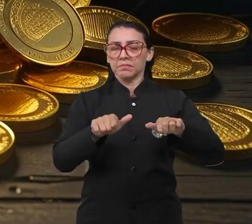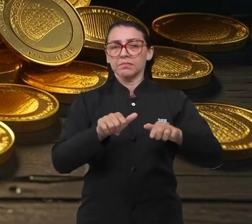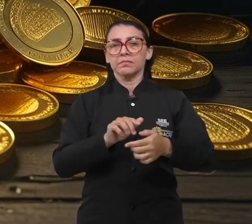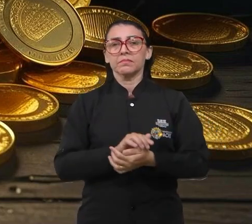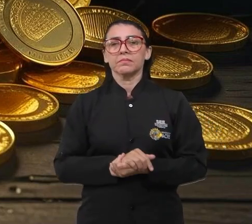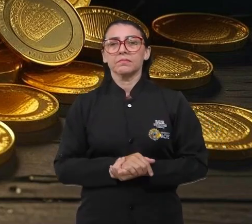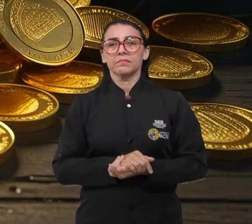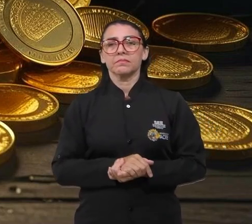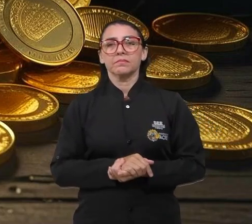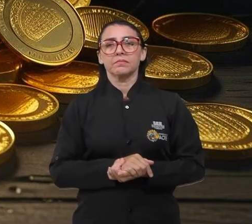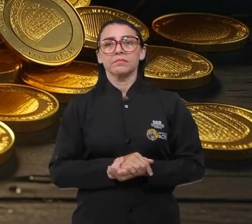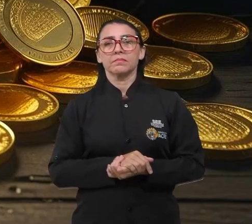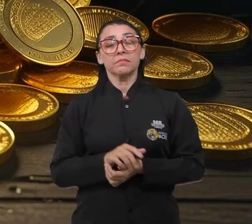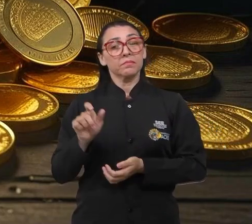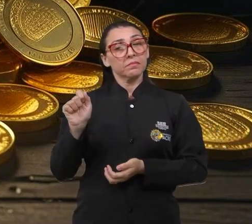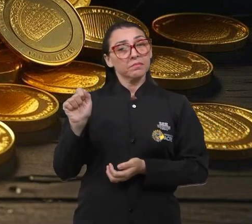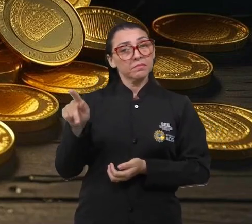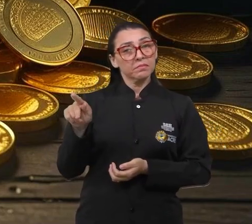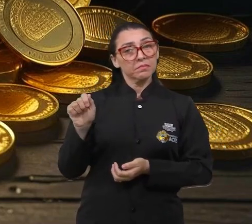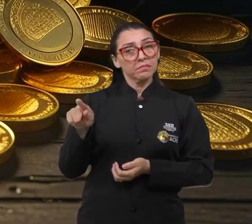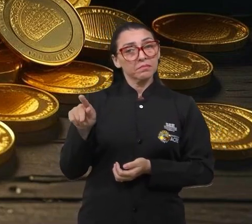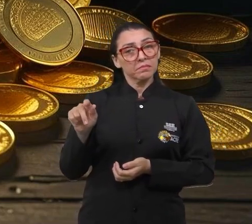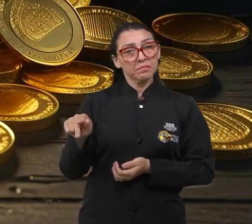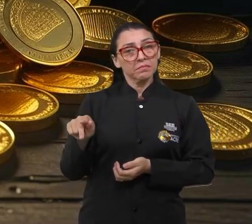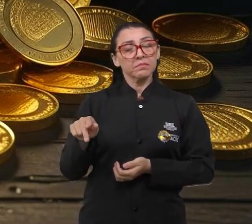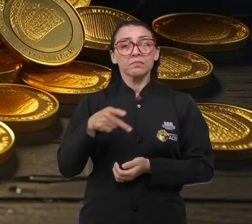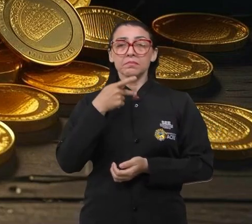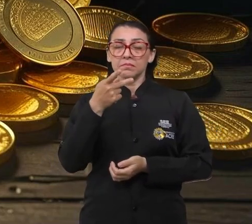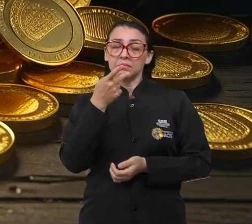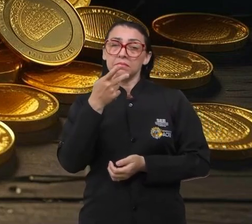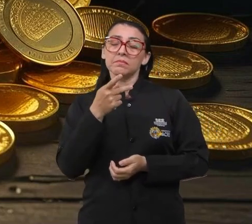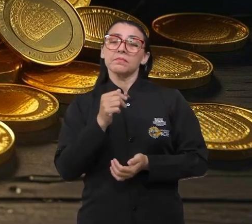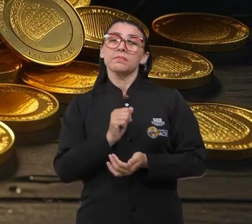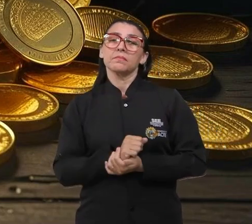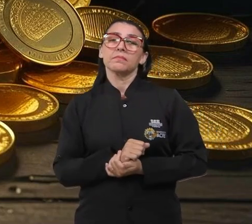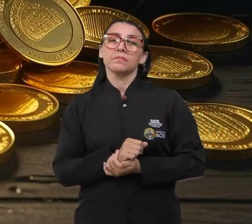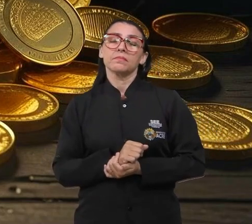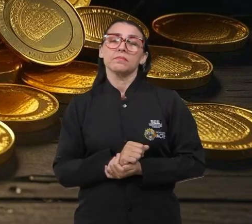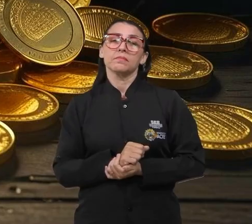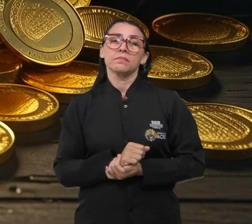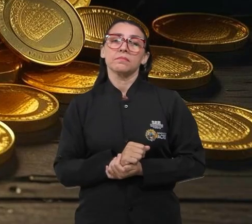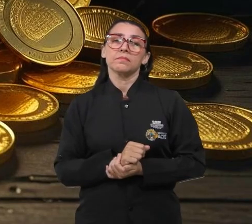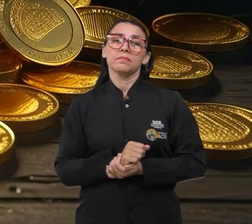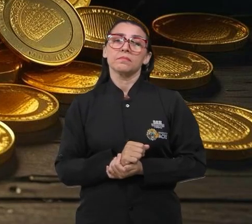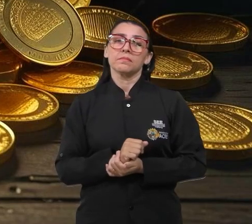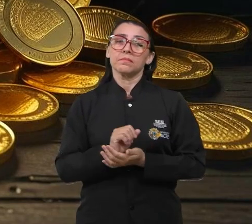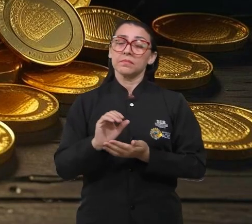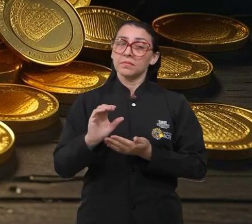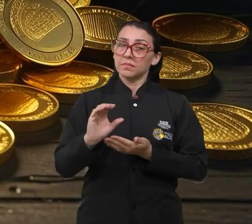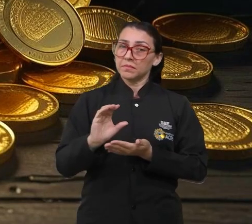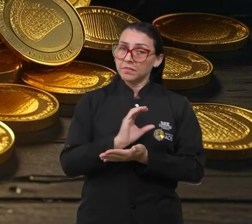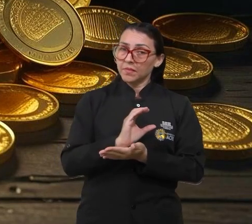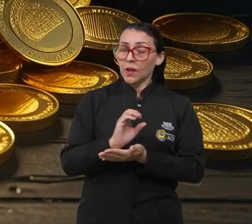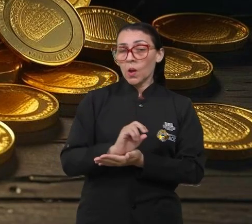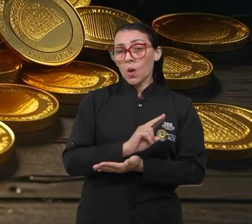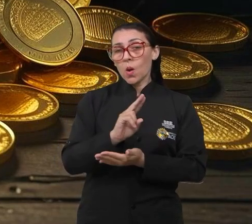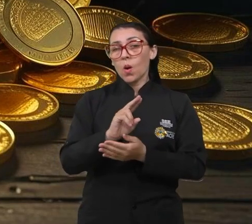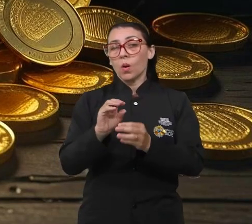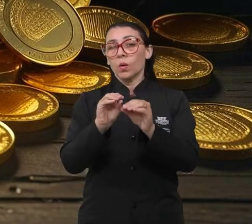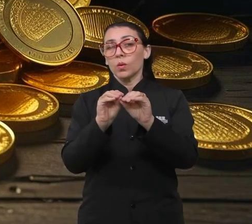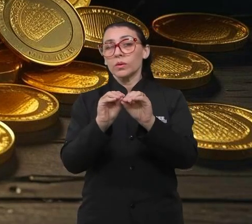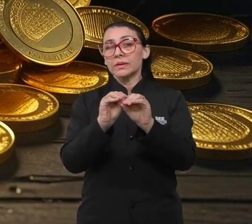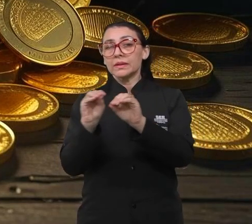caso das aposentadorias, quando a gente fala até mesmo de investimentos ou até